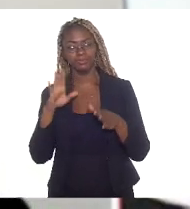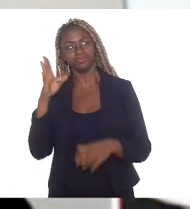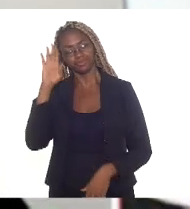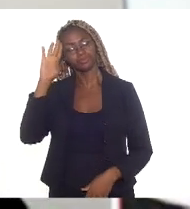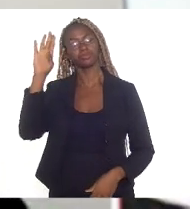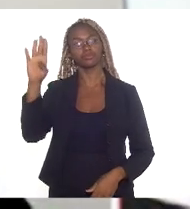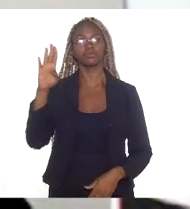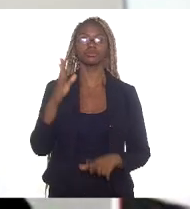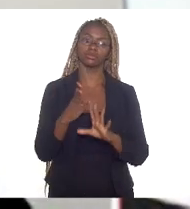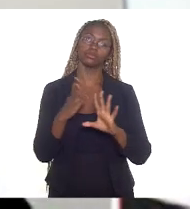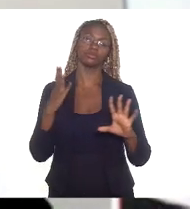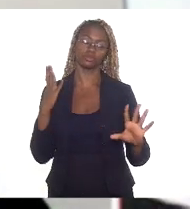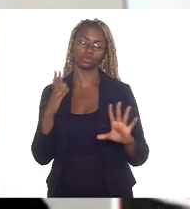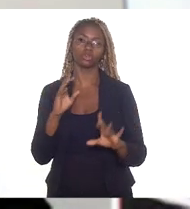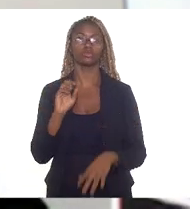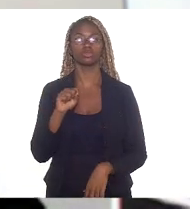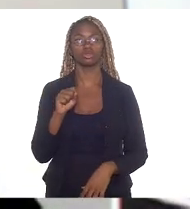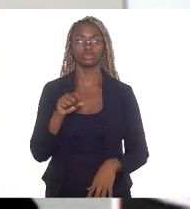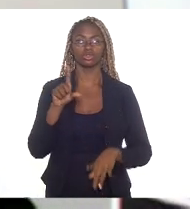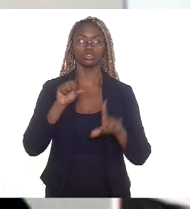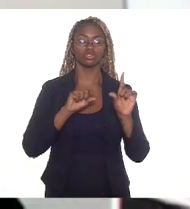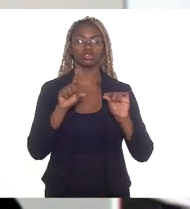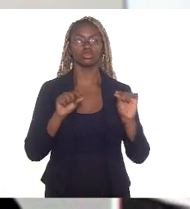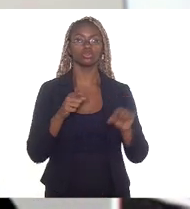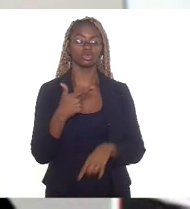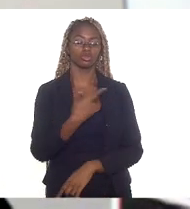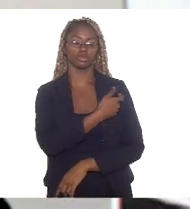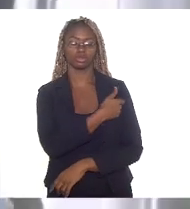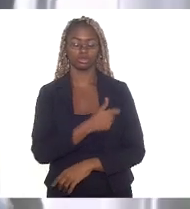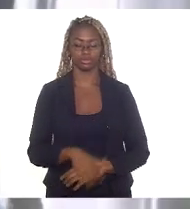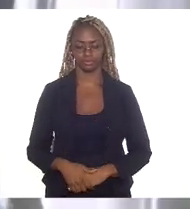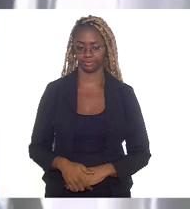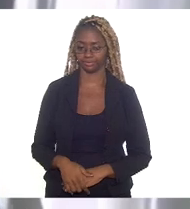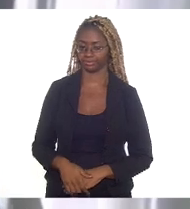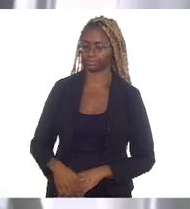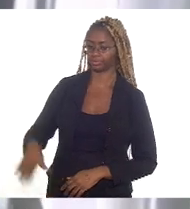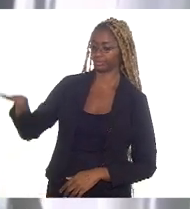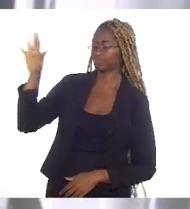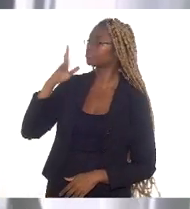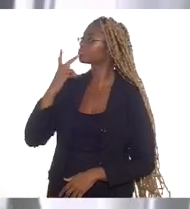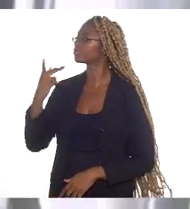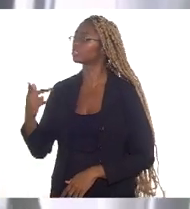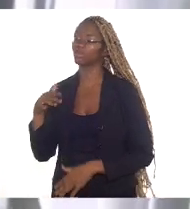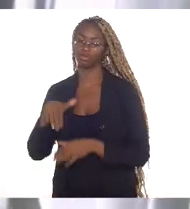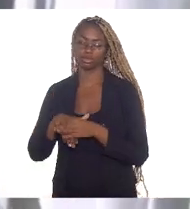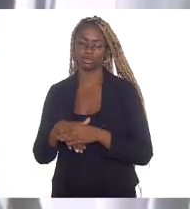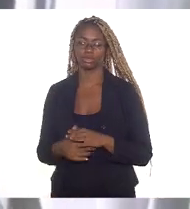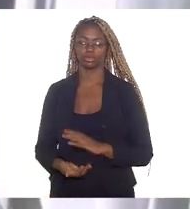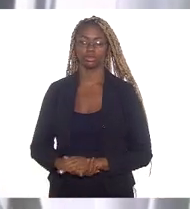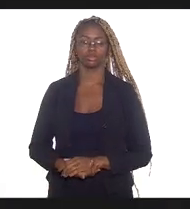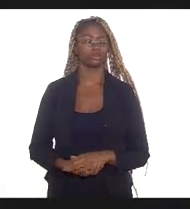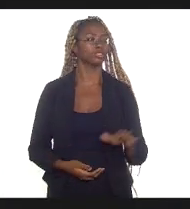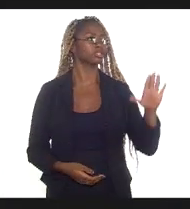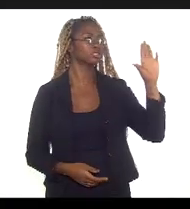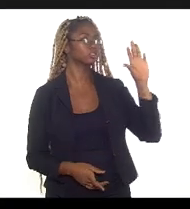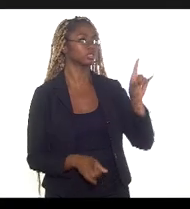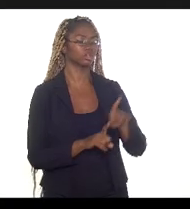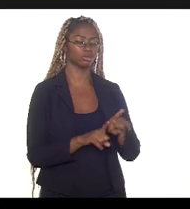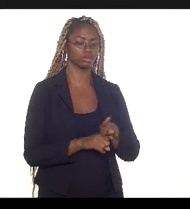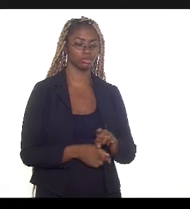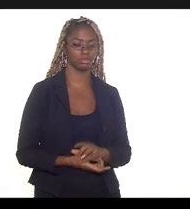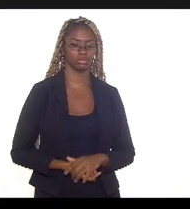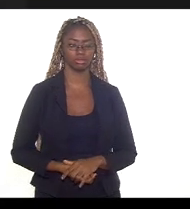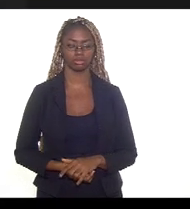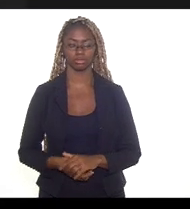na definição dos critérios de vacinação. Para declarar o voto, presidente. Declaração de voto. Presidente.